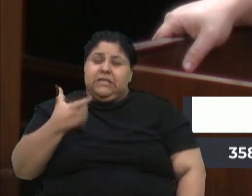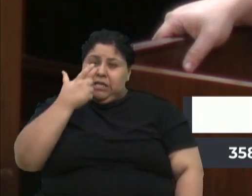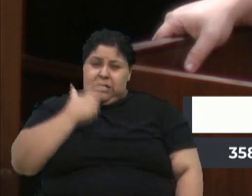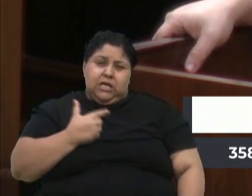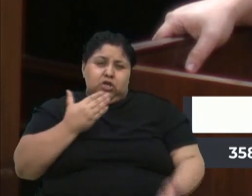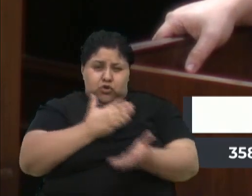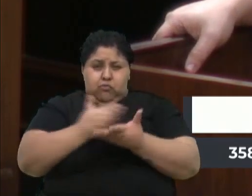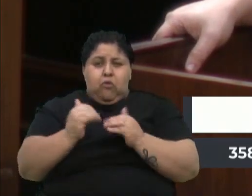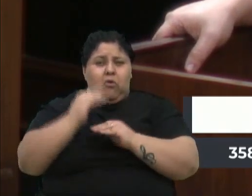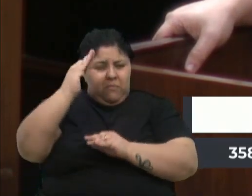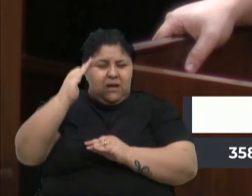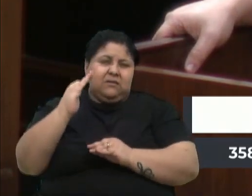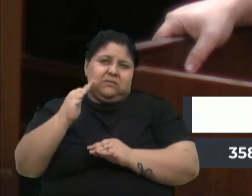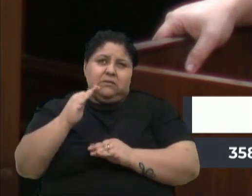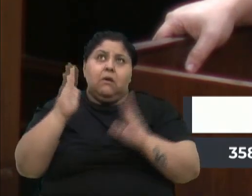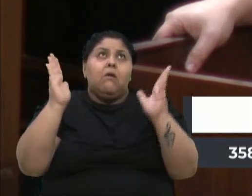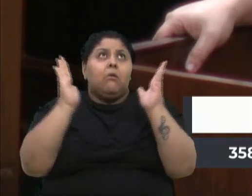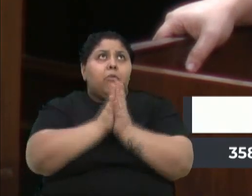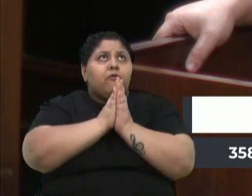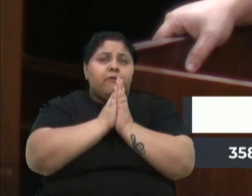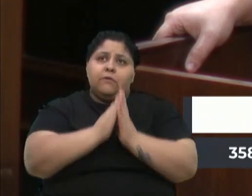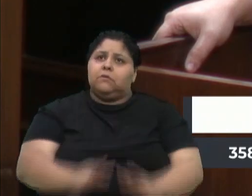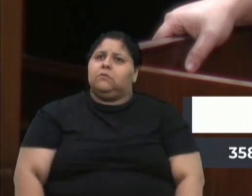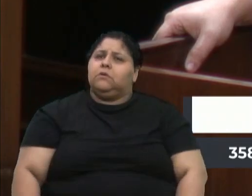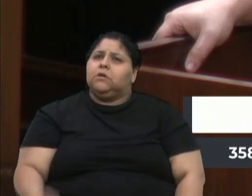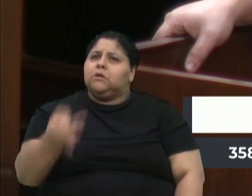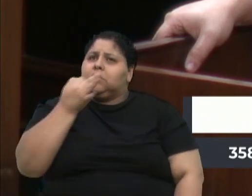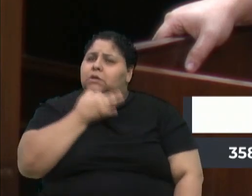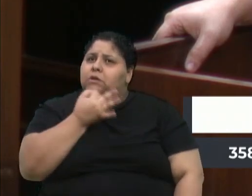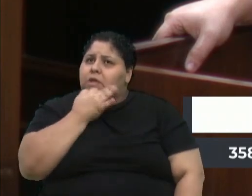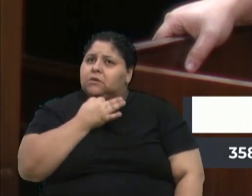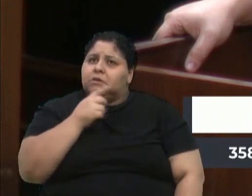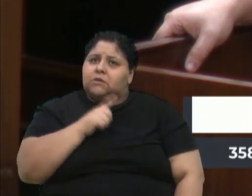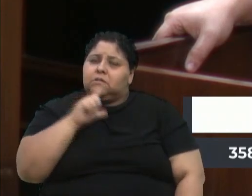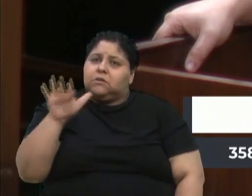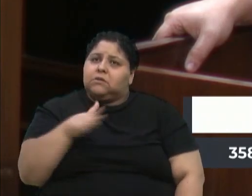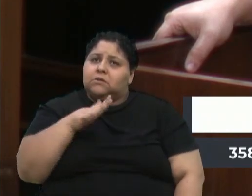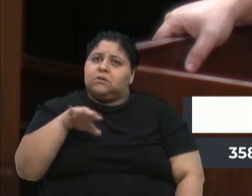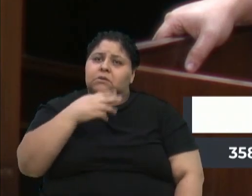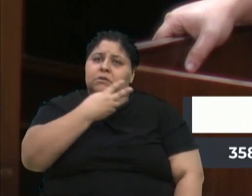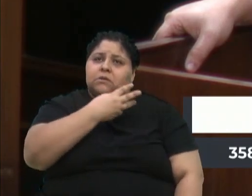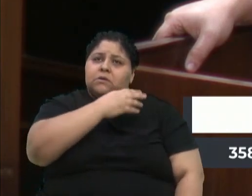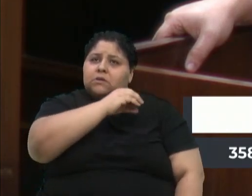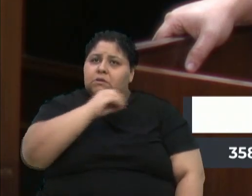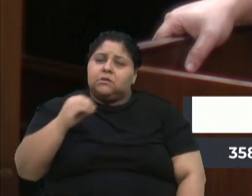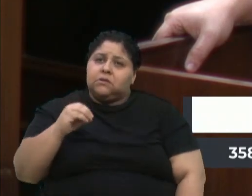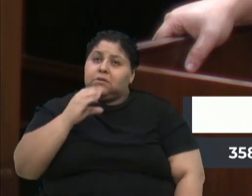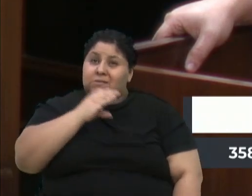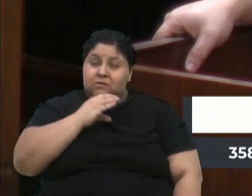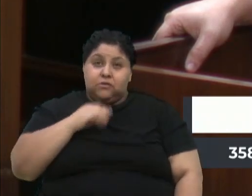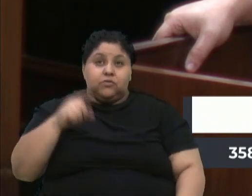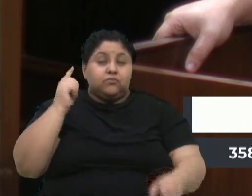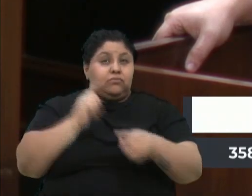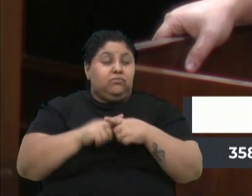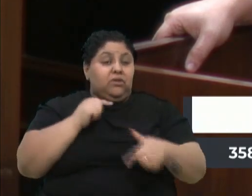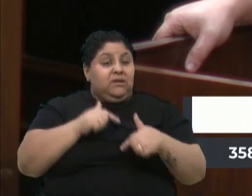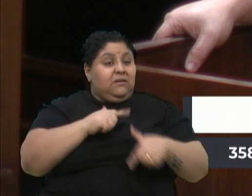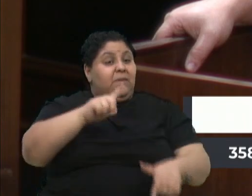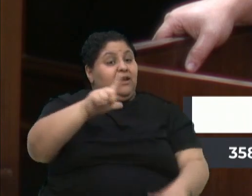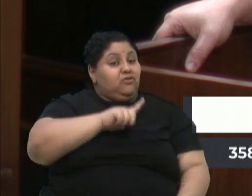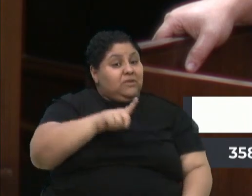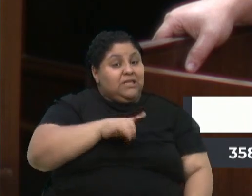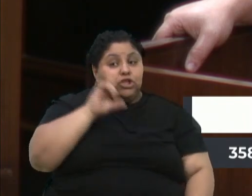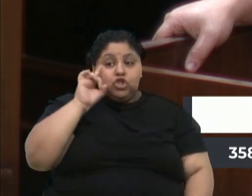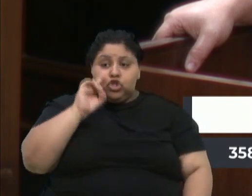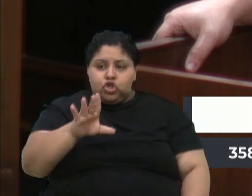de 200. Pelo amor de Deus, Caxias teria que ter em torno de 300 CCs, porque serviço tem. É só querer trabalhar, é só querer